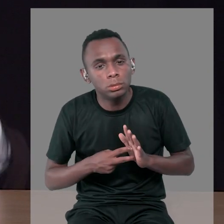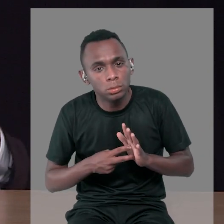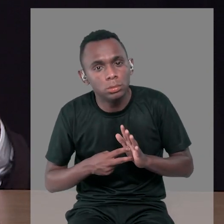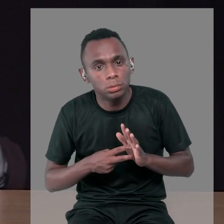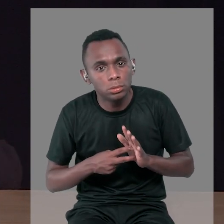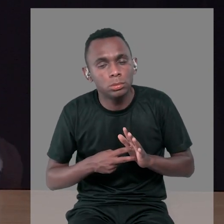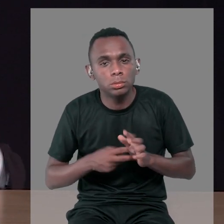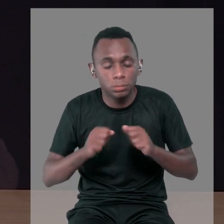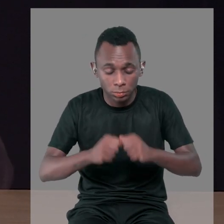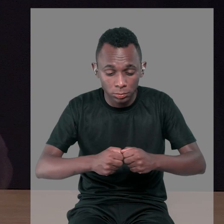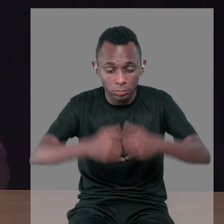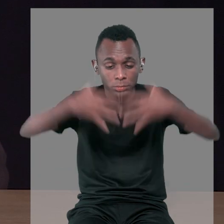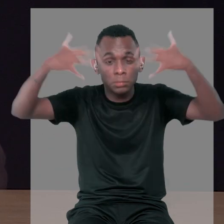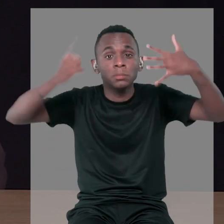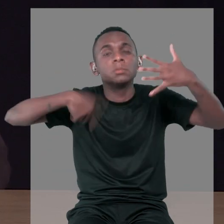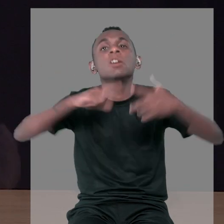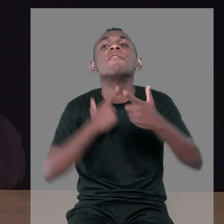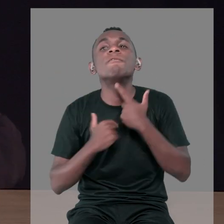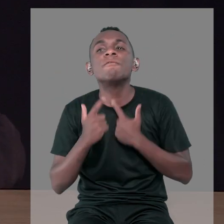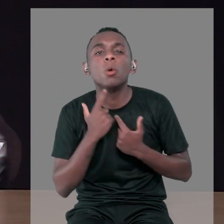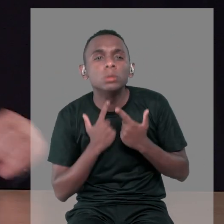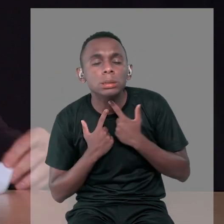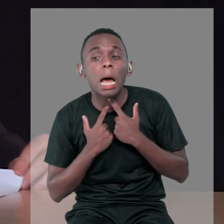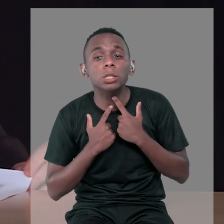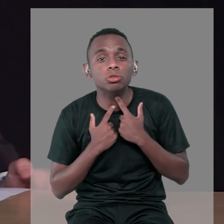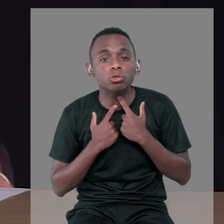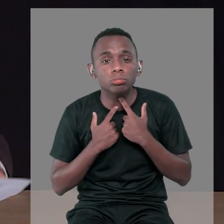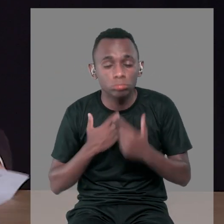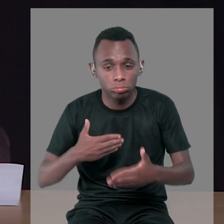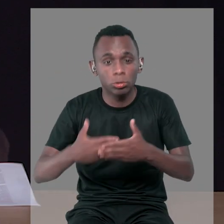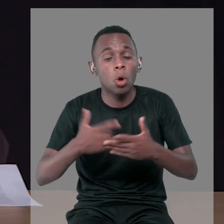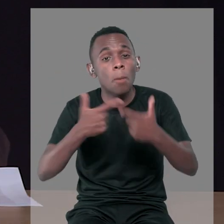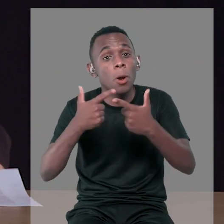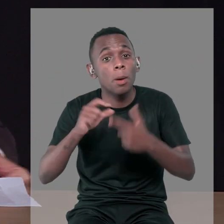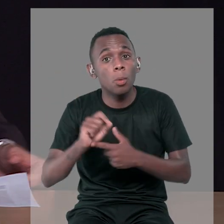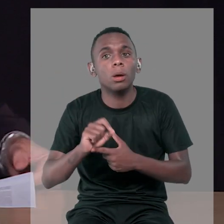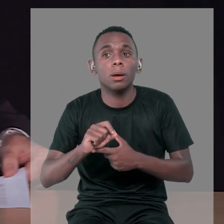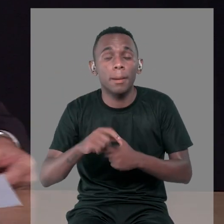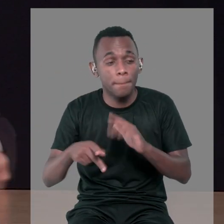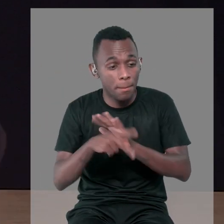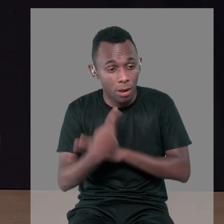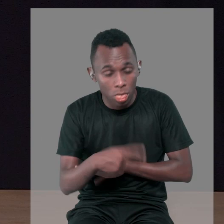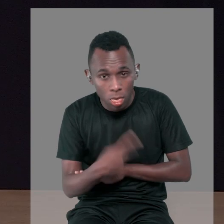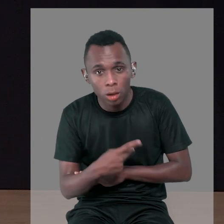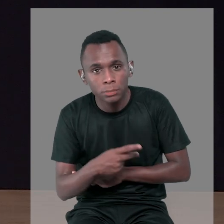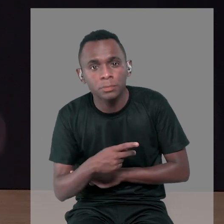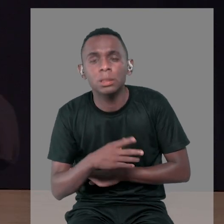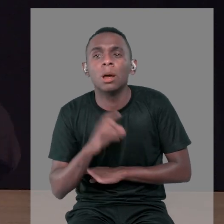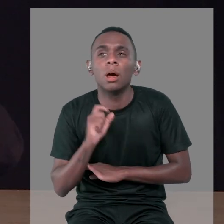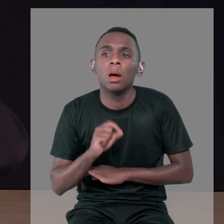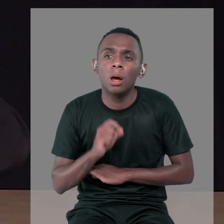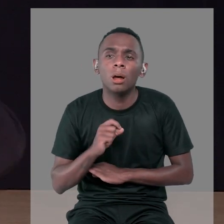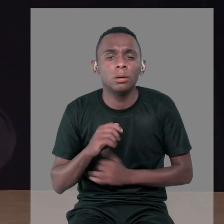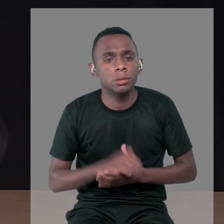nossos desejos, né, mais recentes. O problema é que, para Montesquieu, né, nada diz que